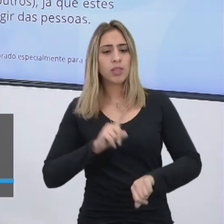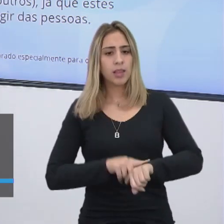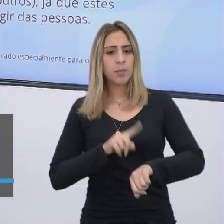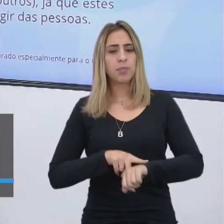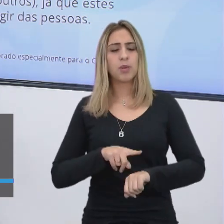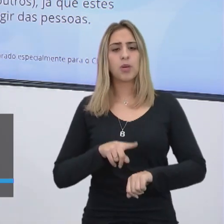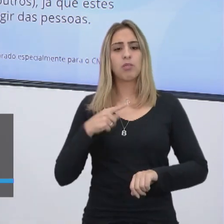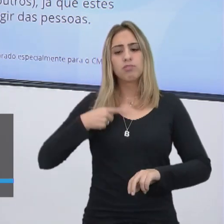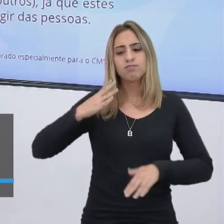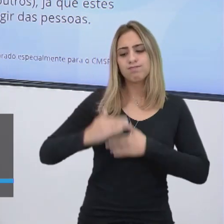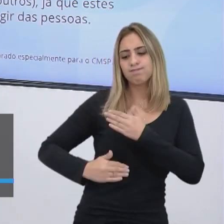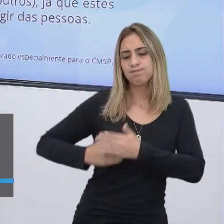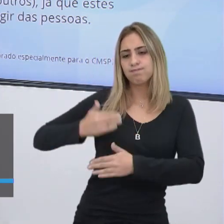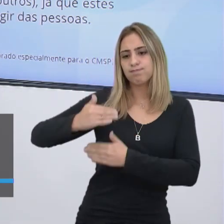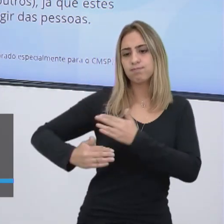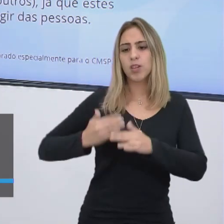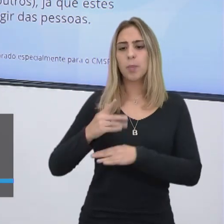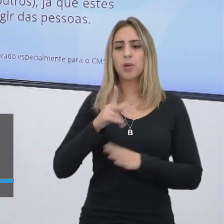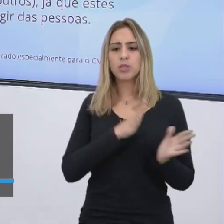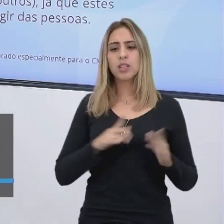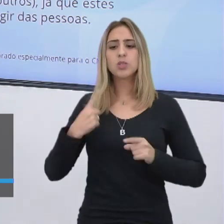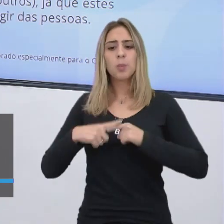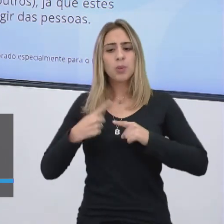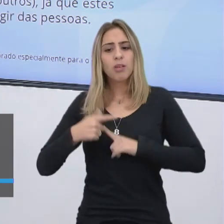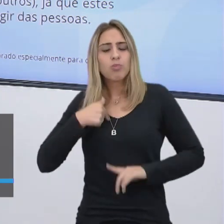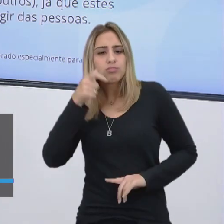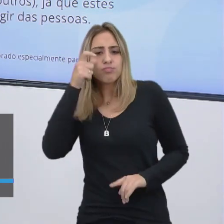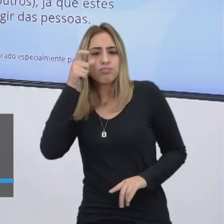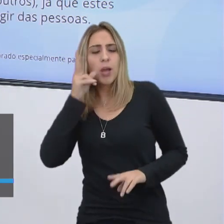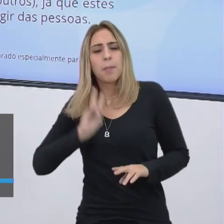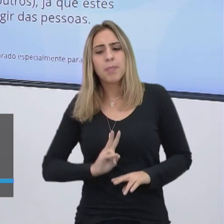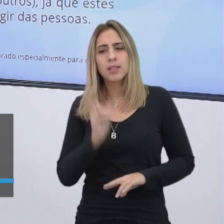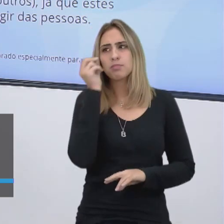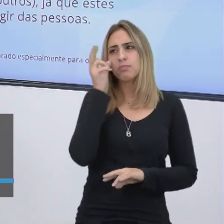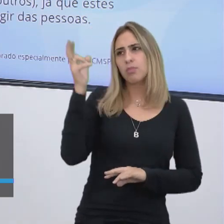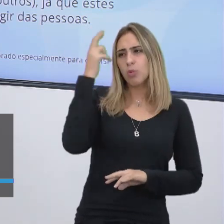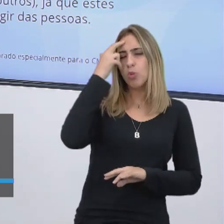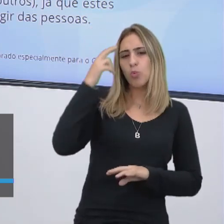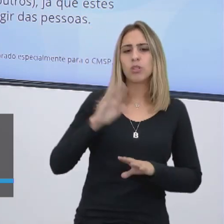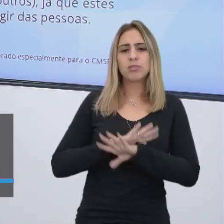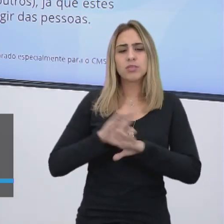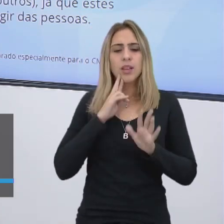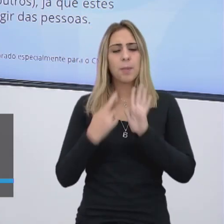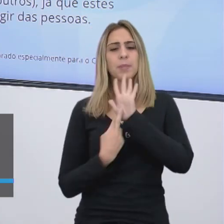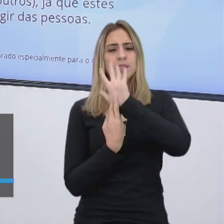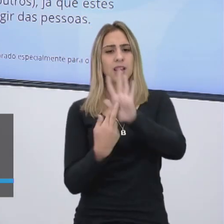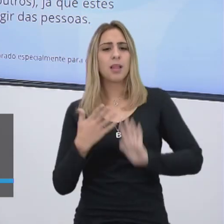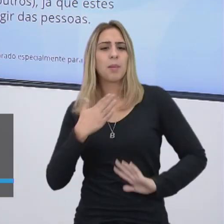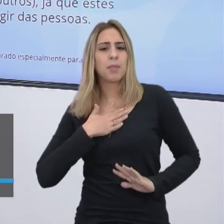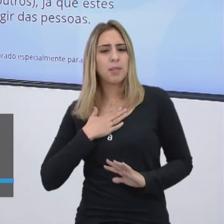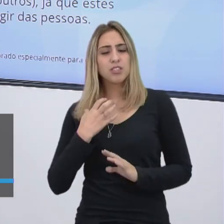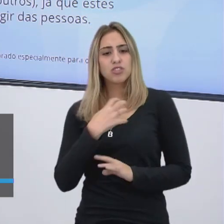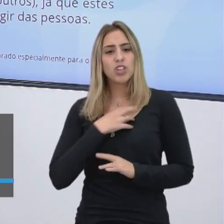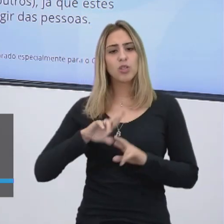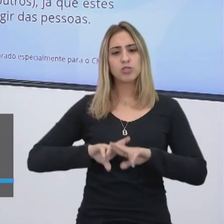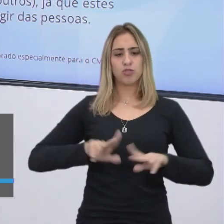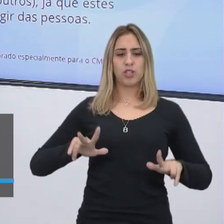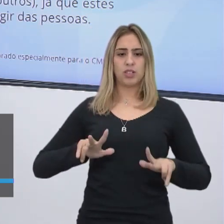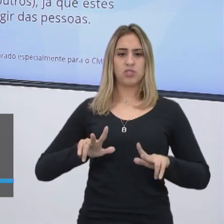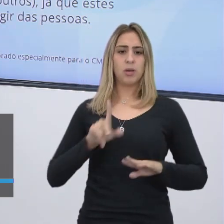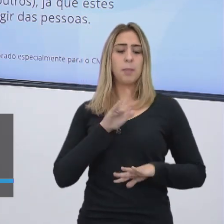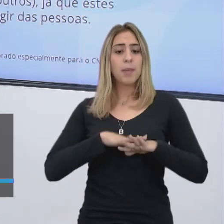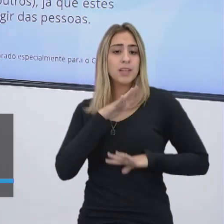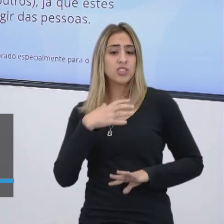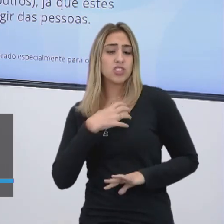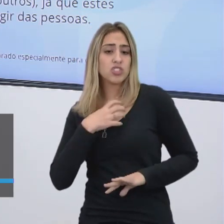vou internalizando esses processos porque eu tô vendo a mesma cultura sendo apresentada para mim de maneiras diferentes, mas de